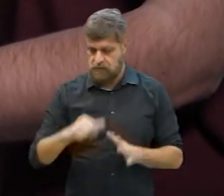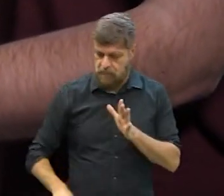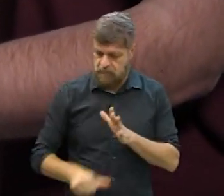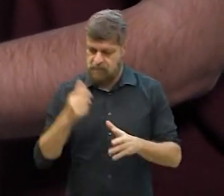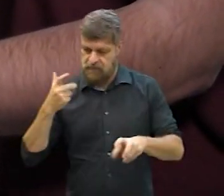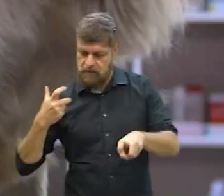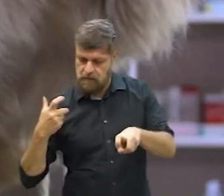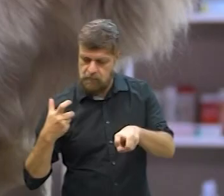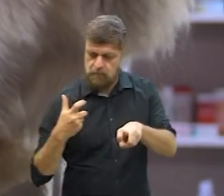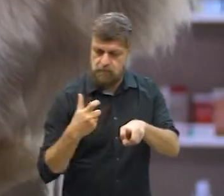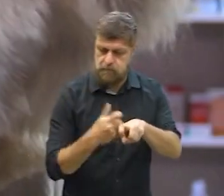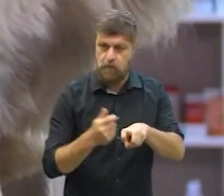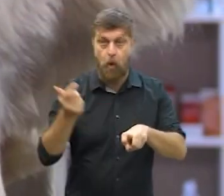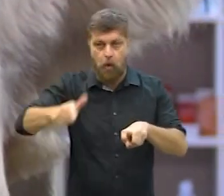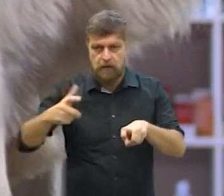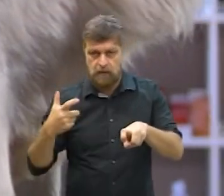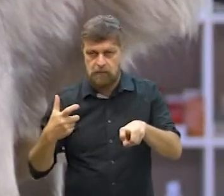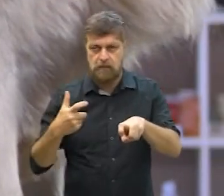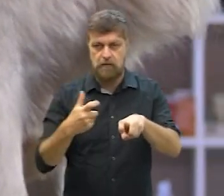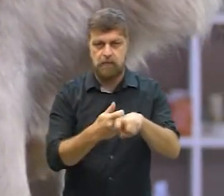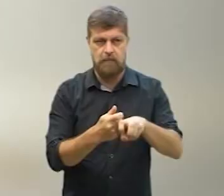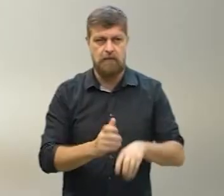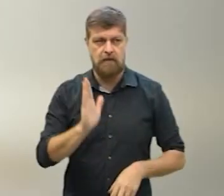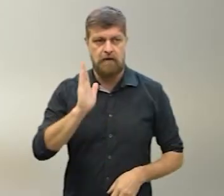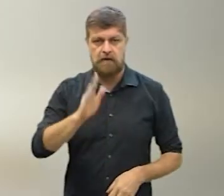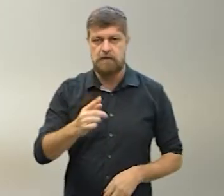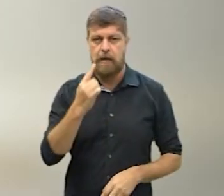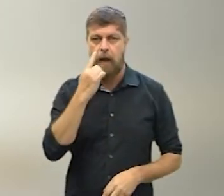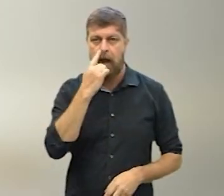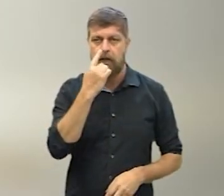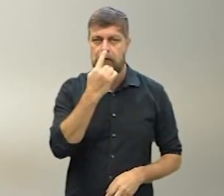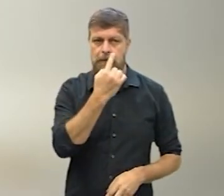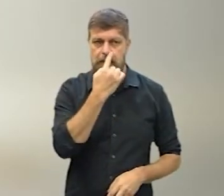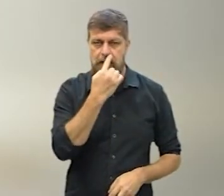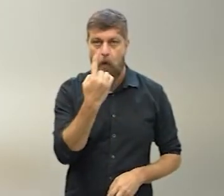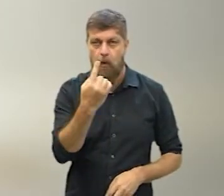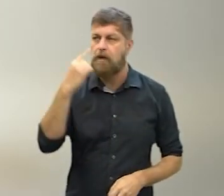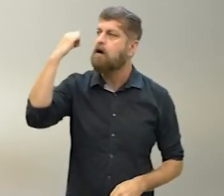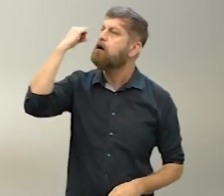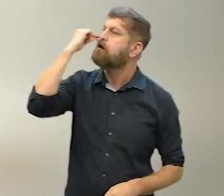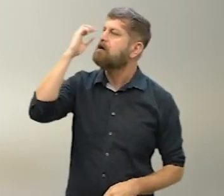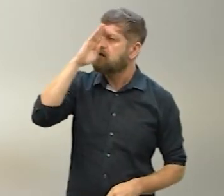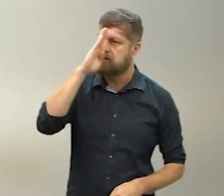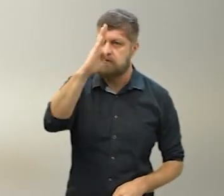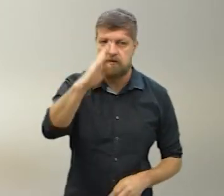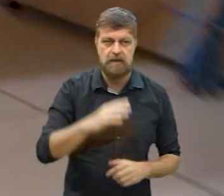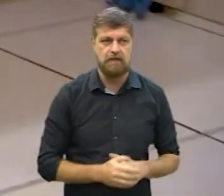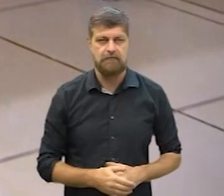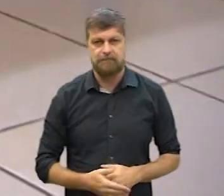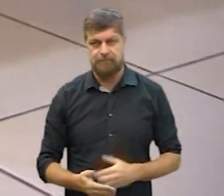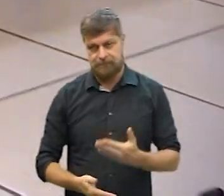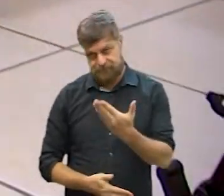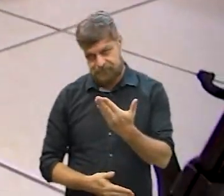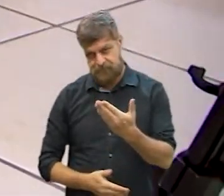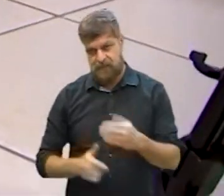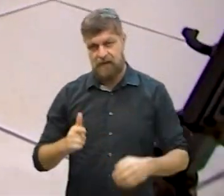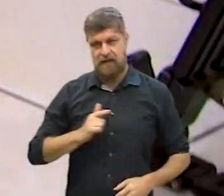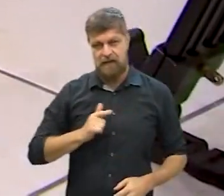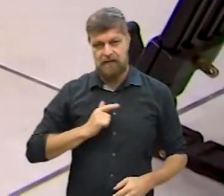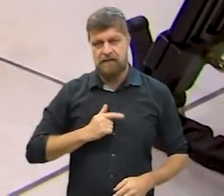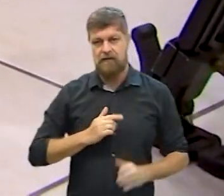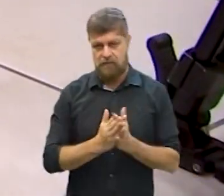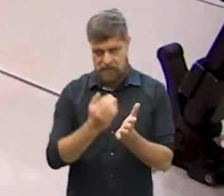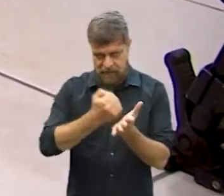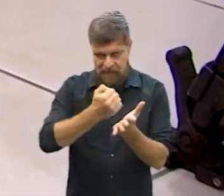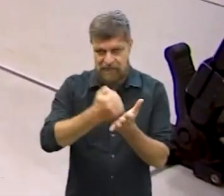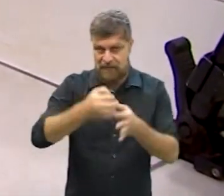2 doses na primeira vez em que o cão é vacinado. Já a versão intranasal, apenas uma. O Fidel está com a